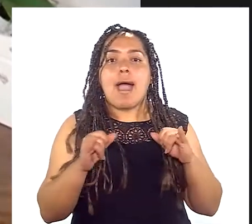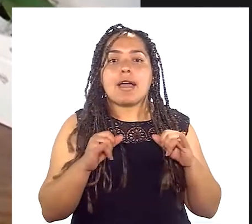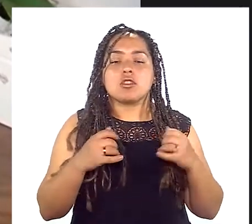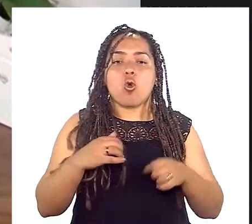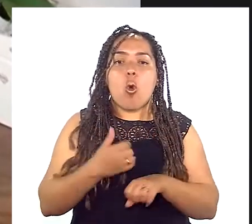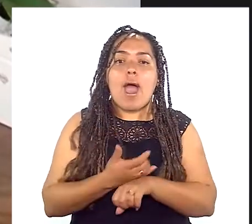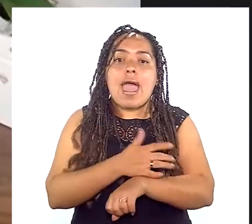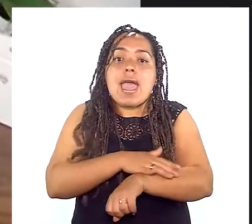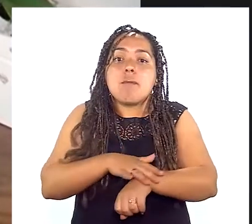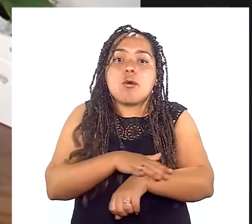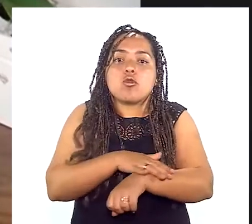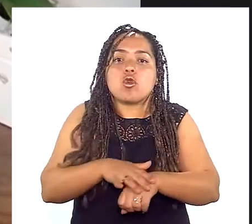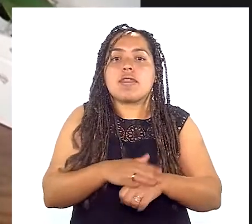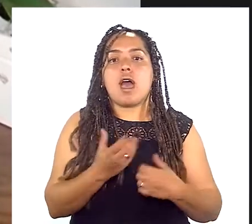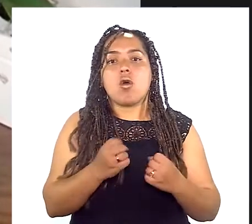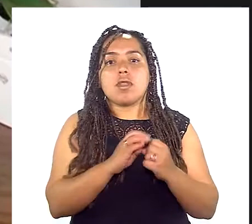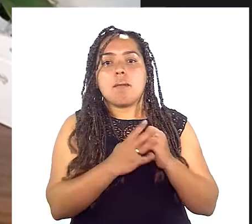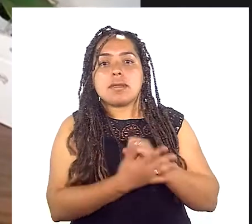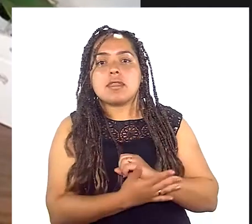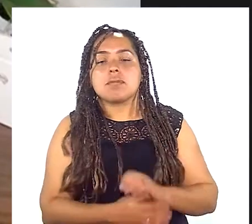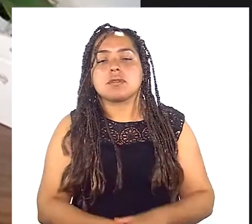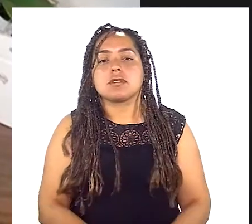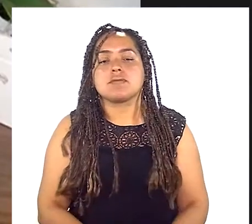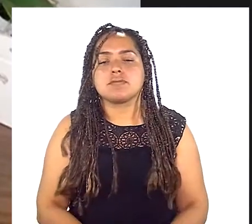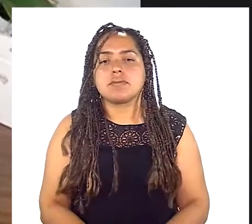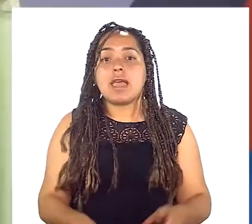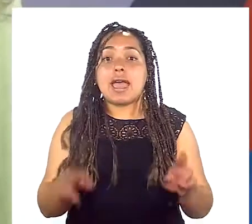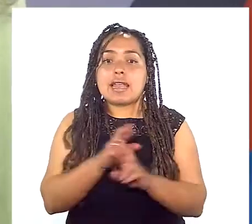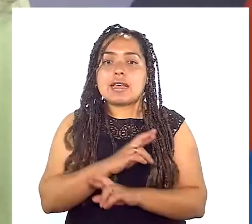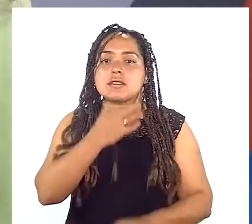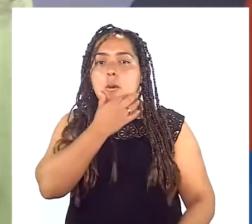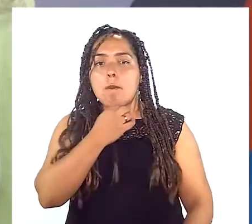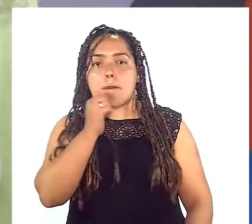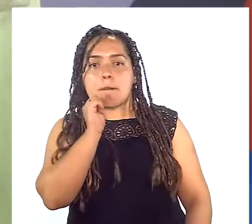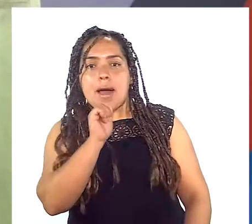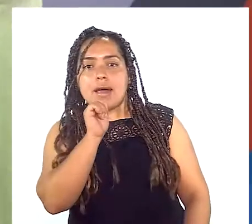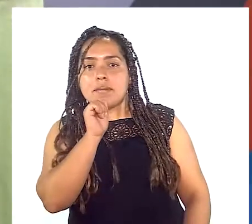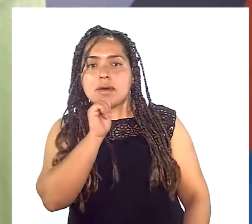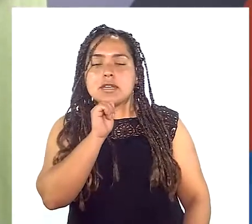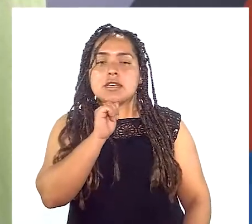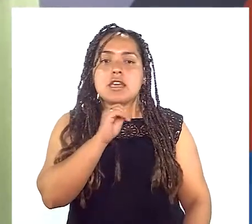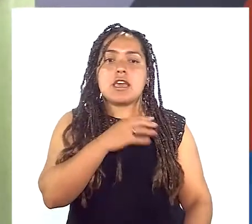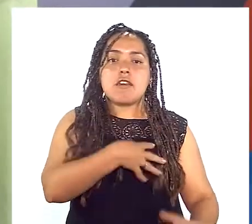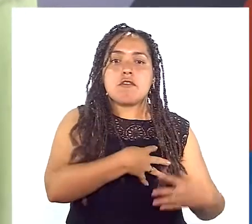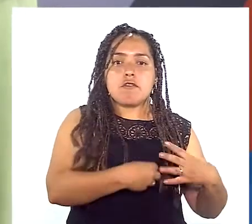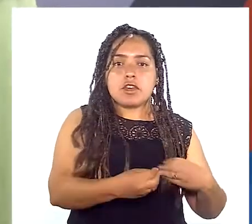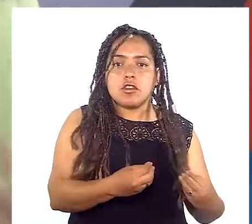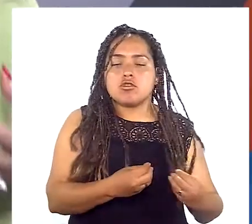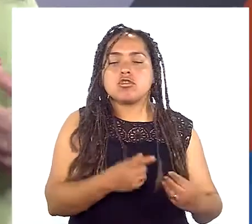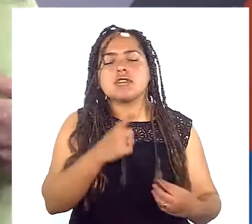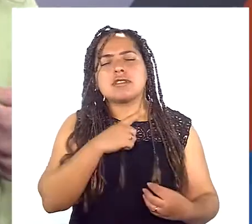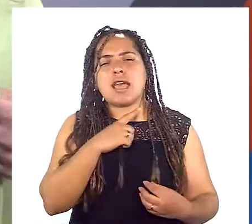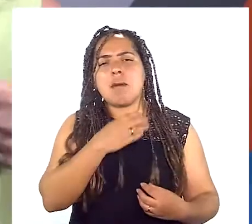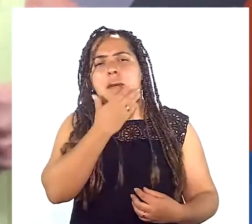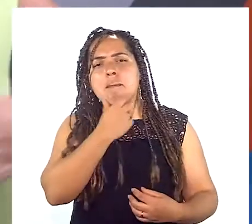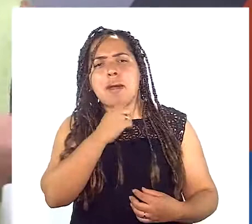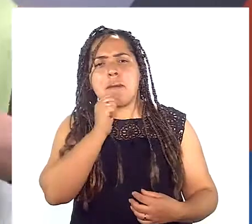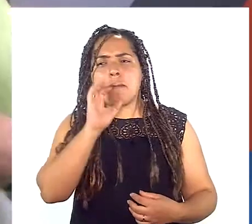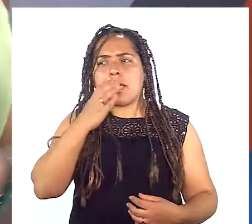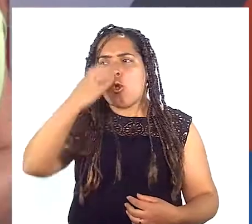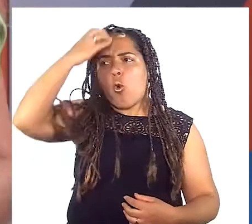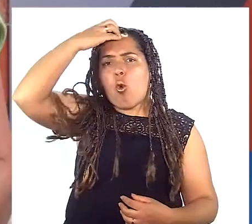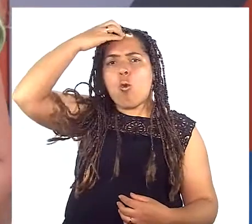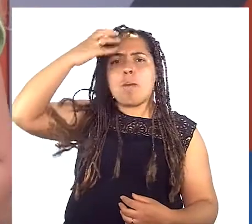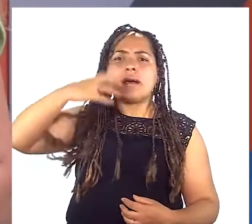alterações visuais. Então, é muito importante, sim. Doutora, essa relação pais e filhos, antigamente se ouvia muito dizer que os pais ficavam